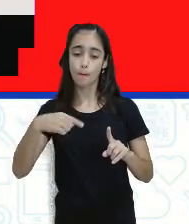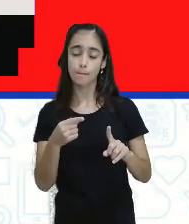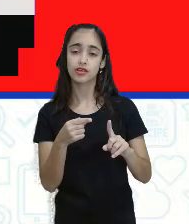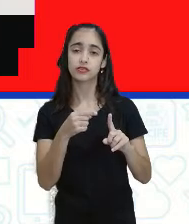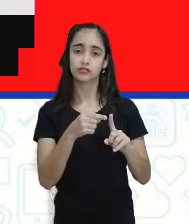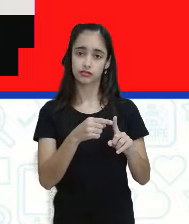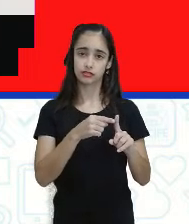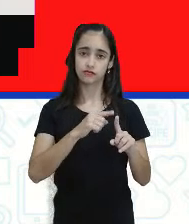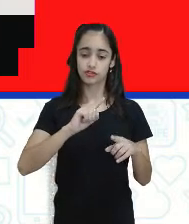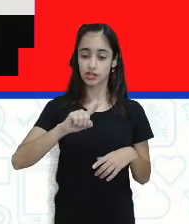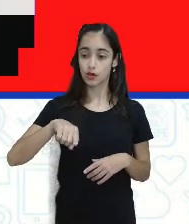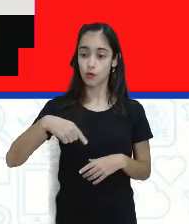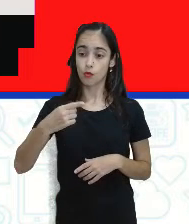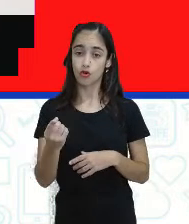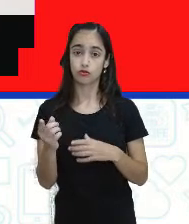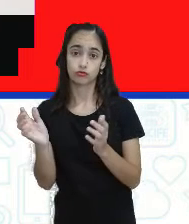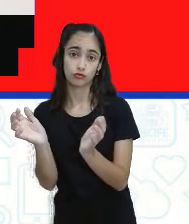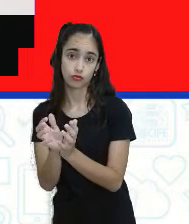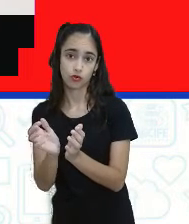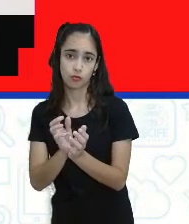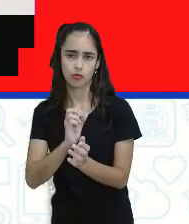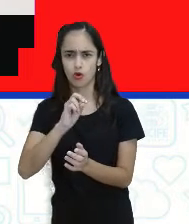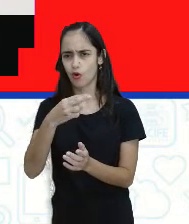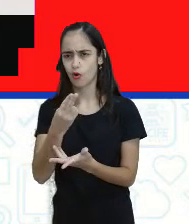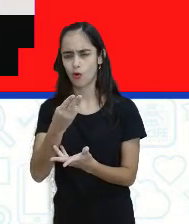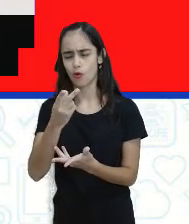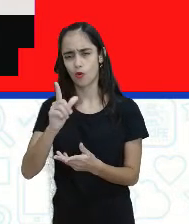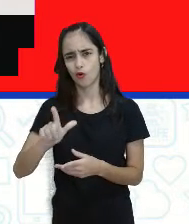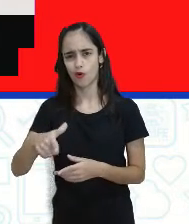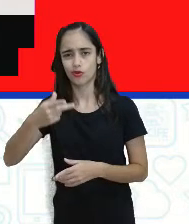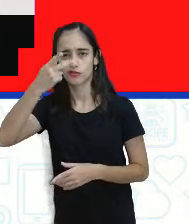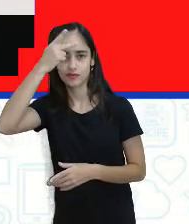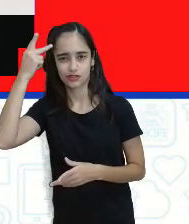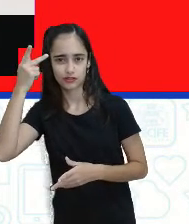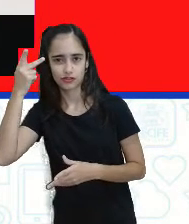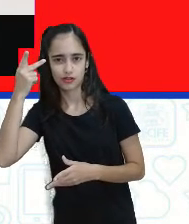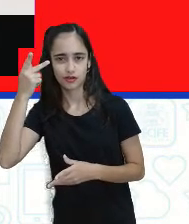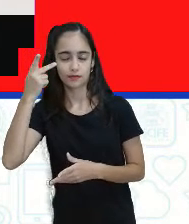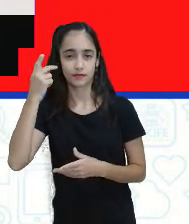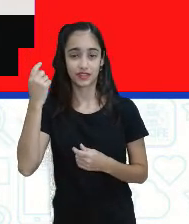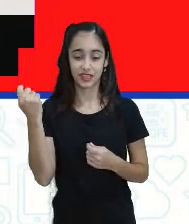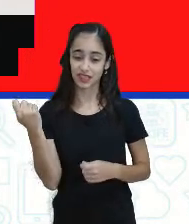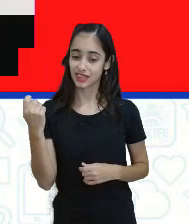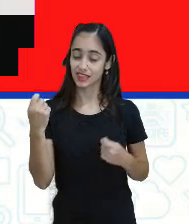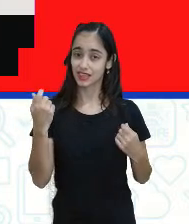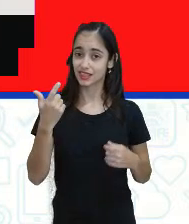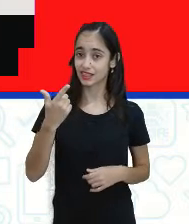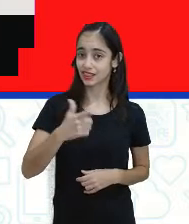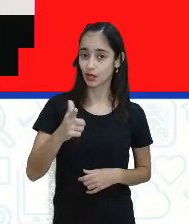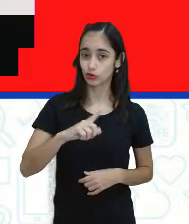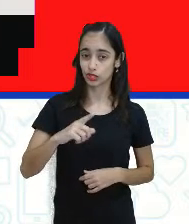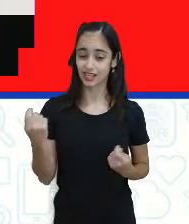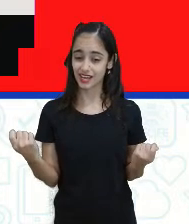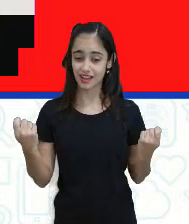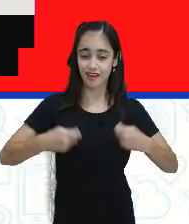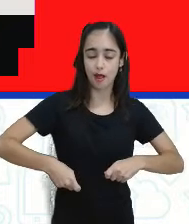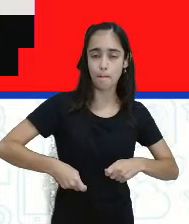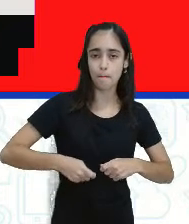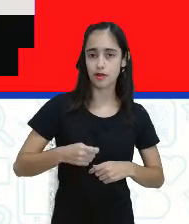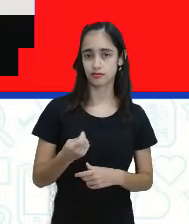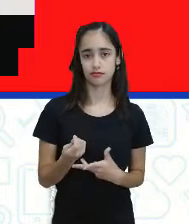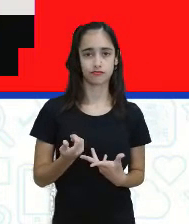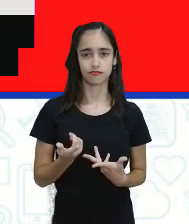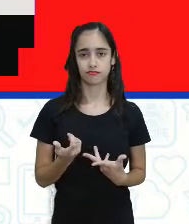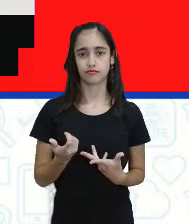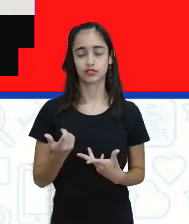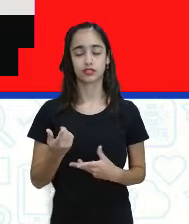o adversário ou a adversária seja incapaz de devolvê-la da mesma forma